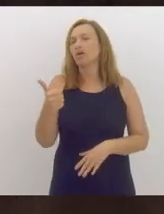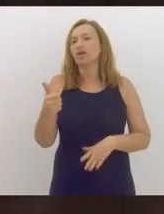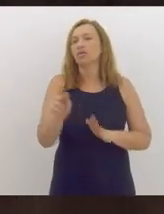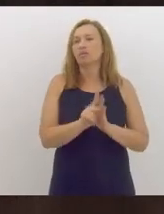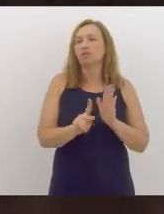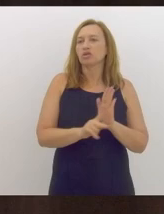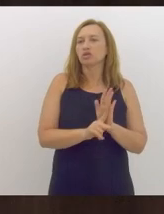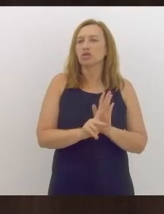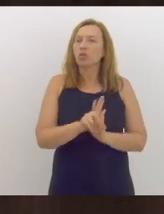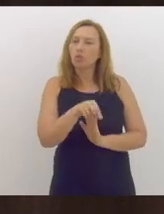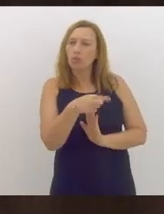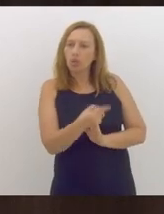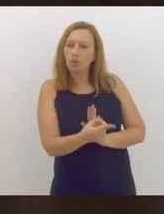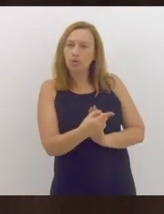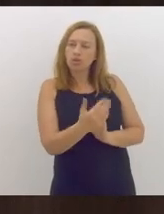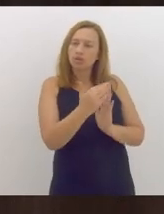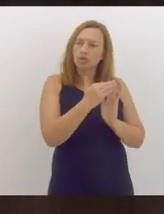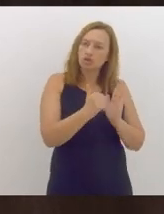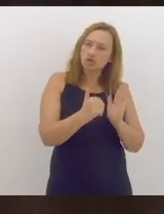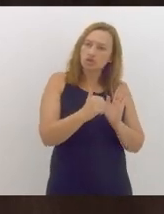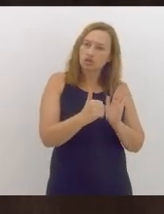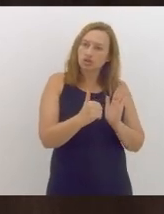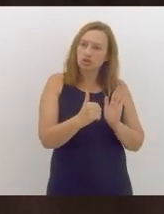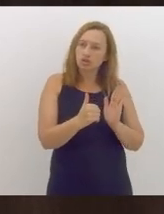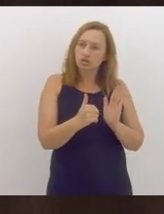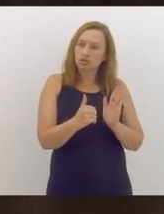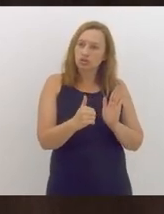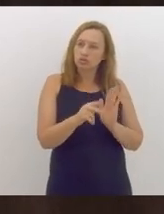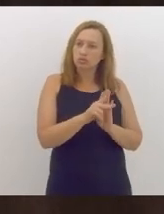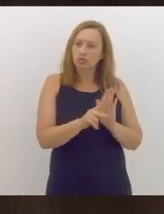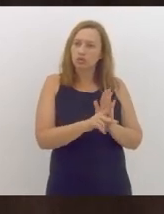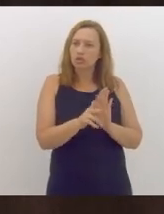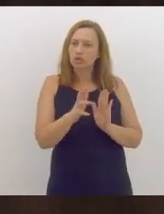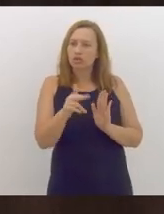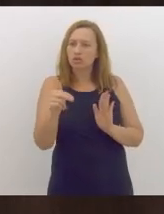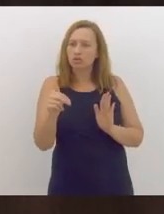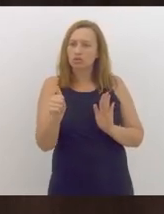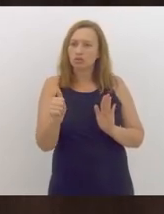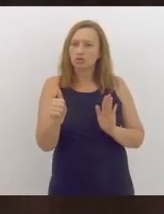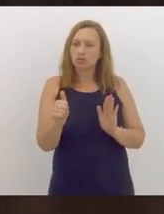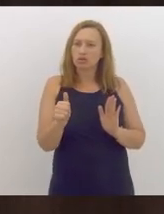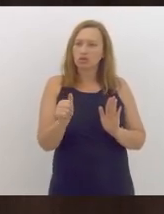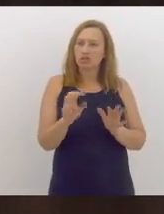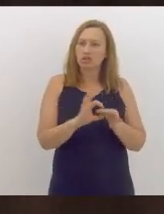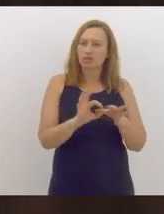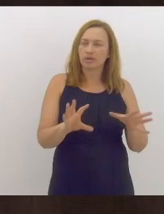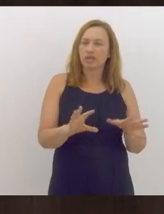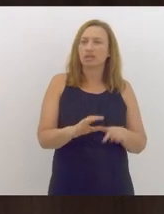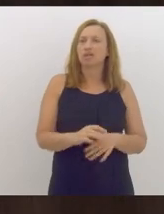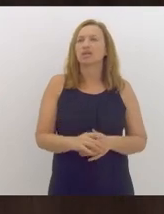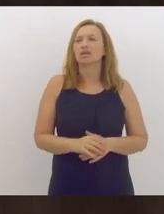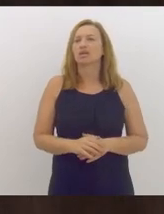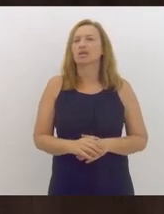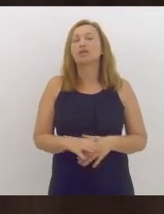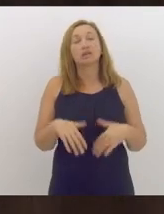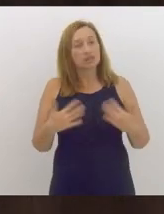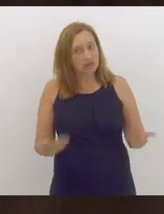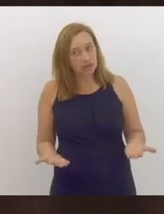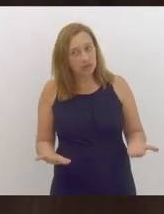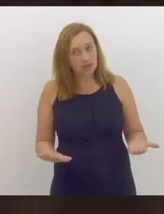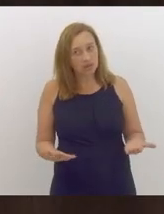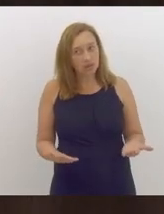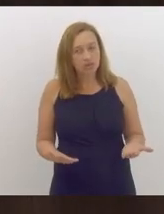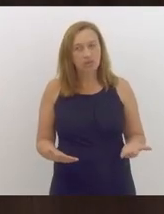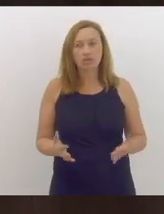projeto, outras tiram o escopo de um projeto que jamais deveria ser autorizativo e sim determinativo. Então, o parecer